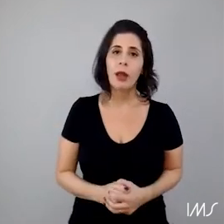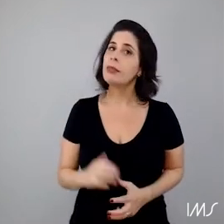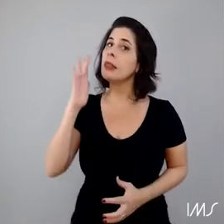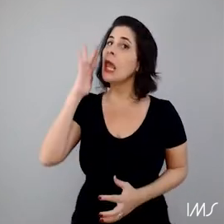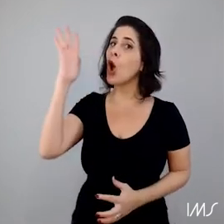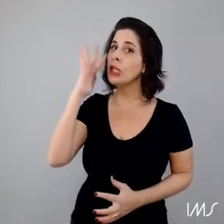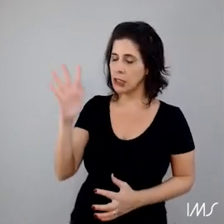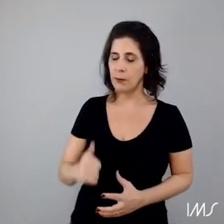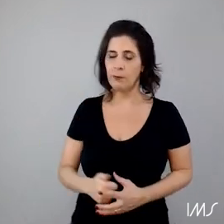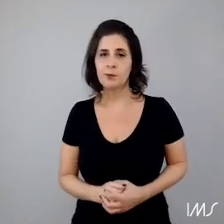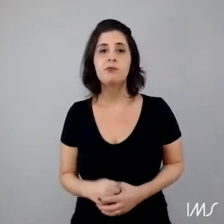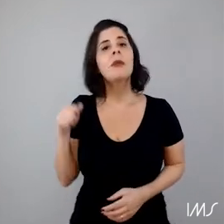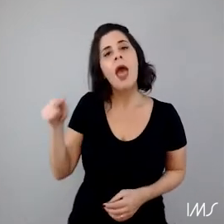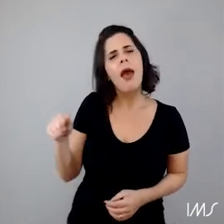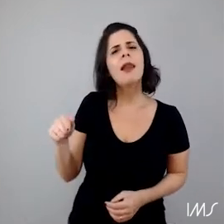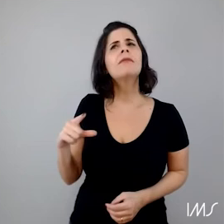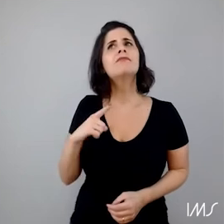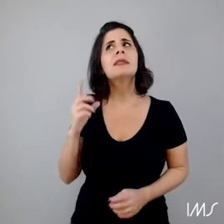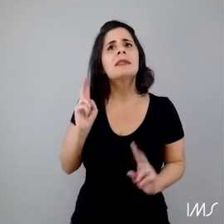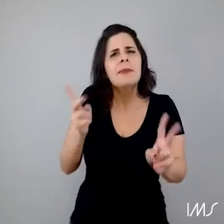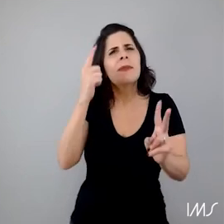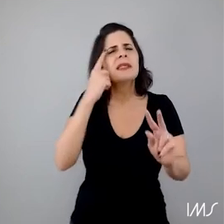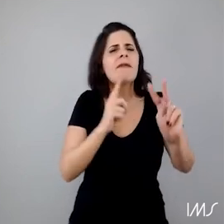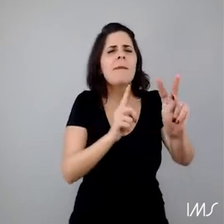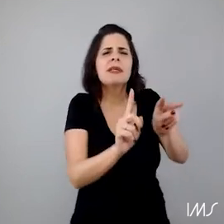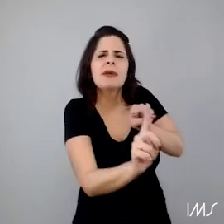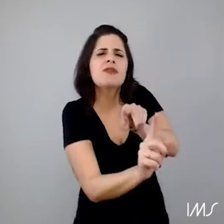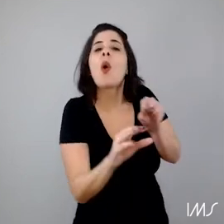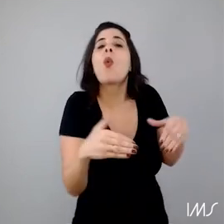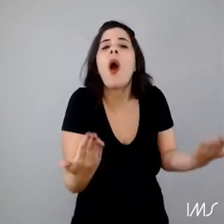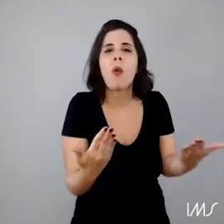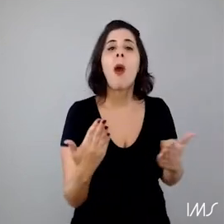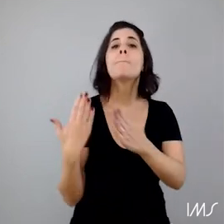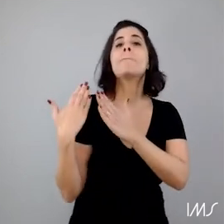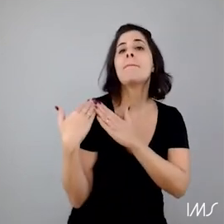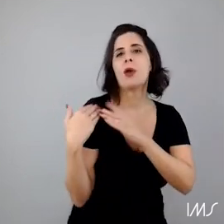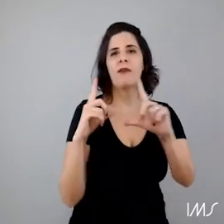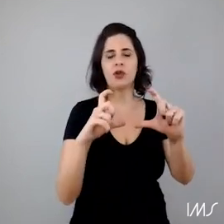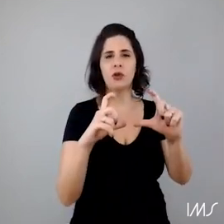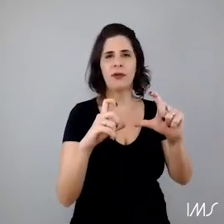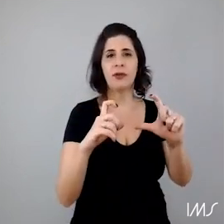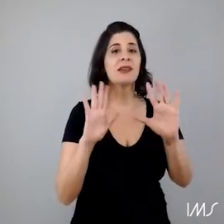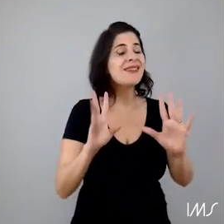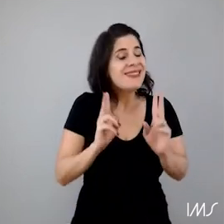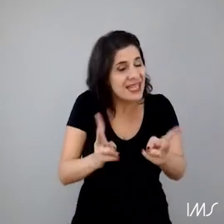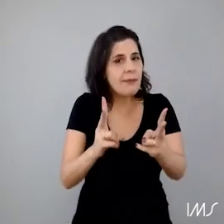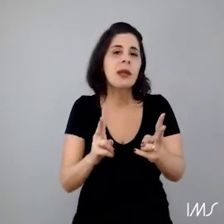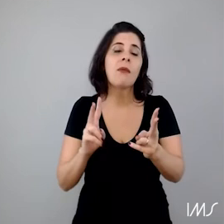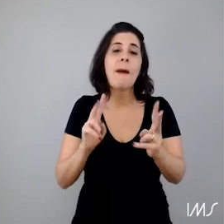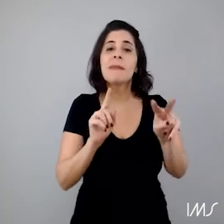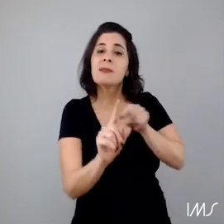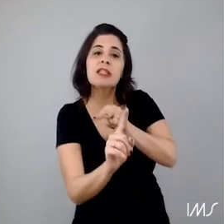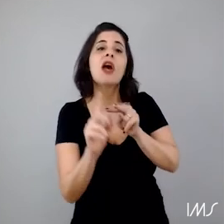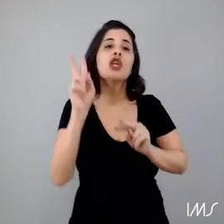no papel da fotografia numa perspectiva da história cultural. Nessa linha, ela nos faz saber quem foram